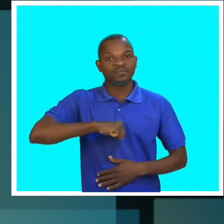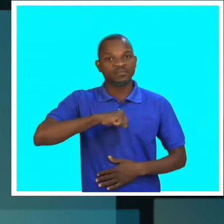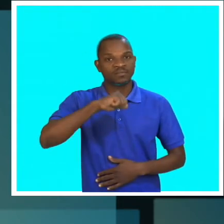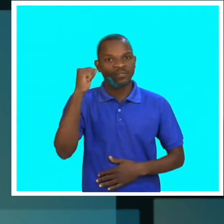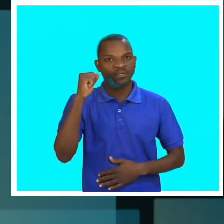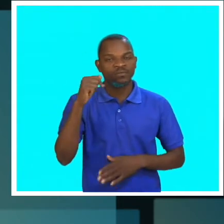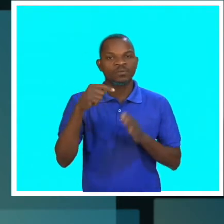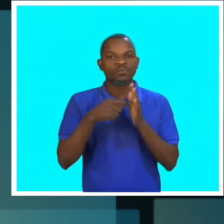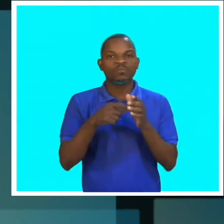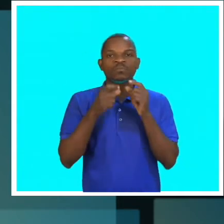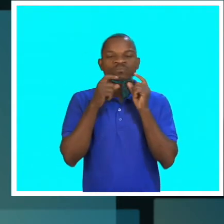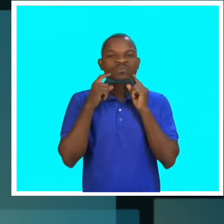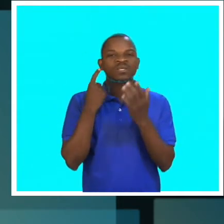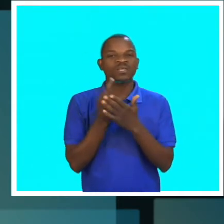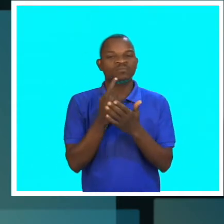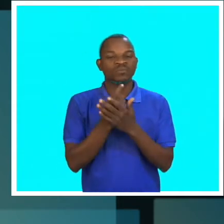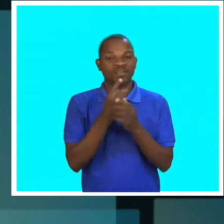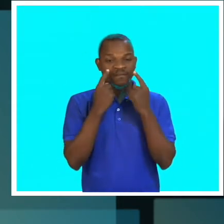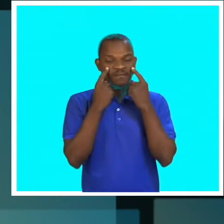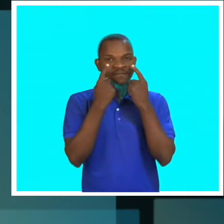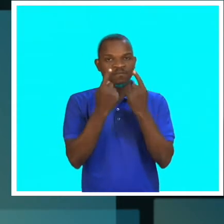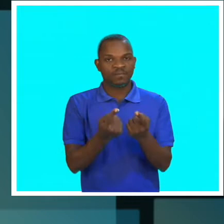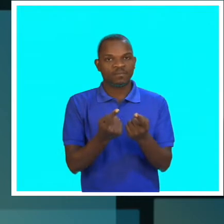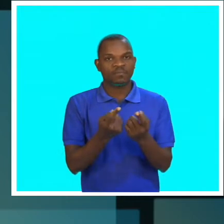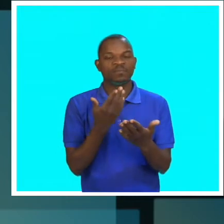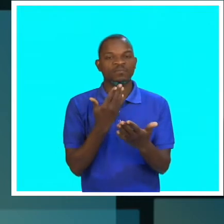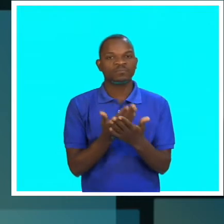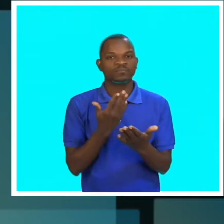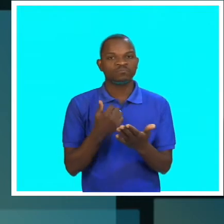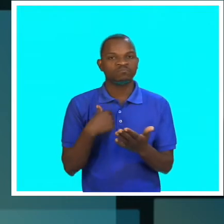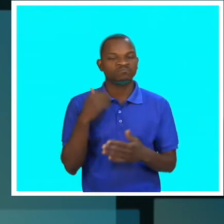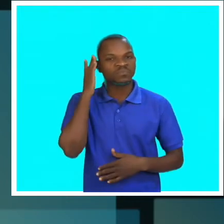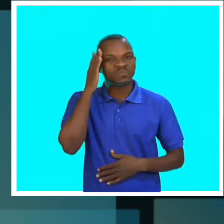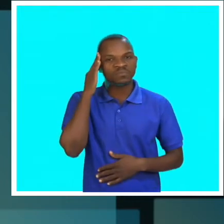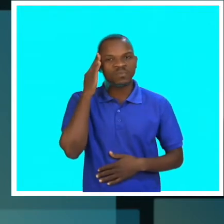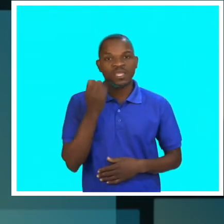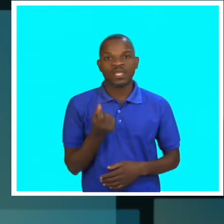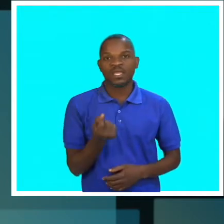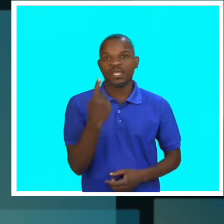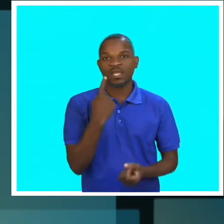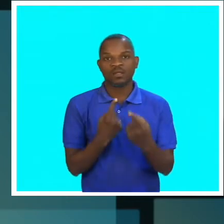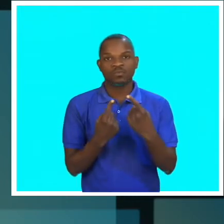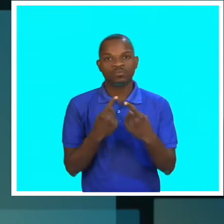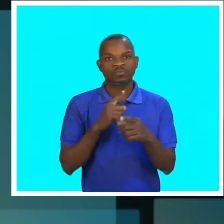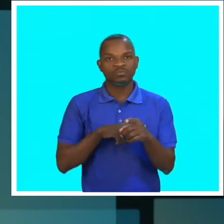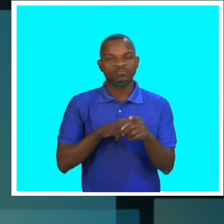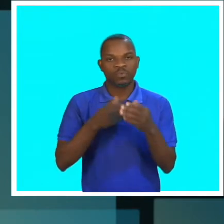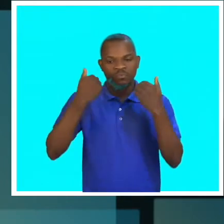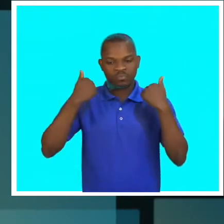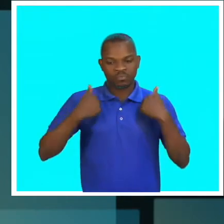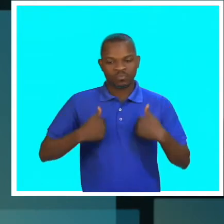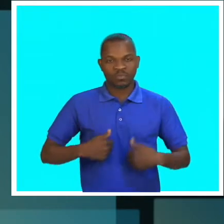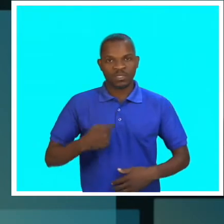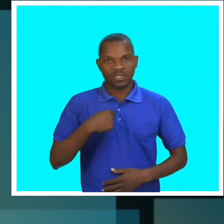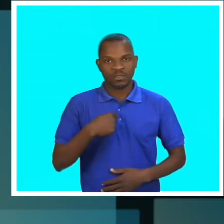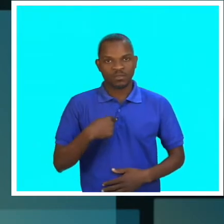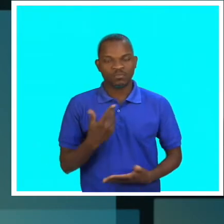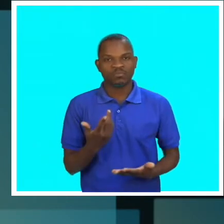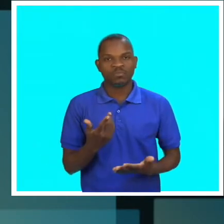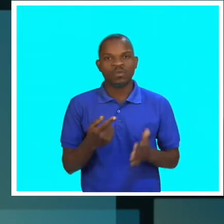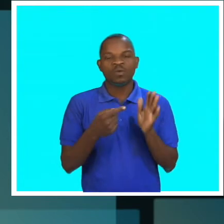o próprio país devia segurar isto. Porque eu acho que em algum momento este meu feito acaba